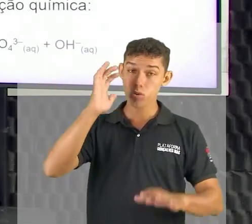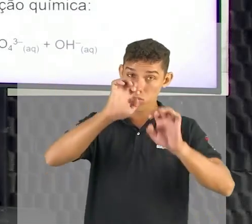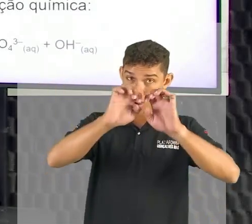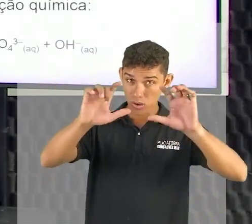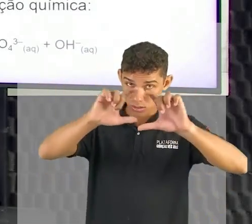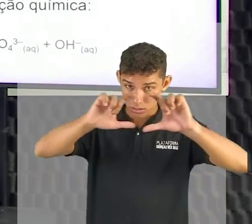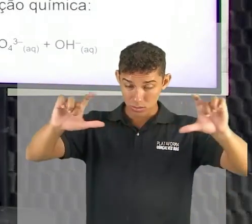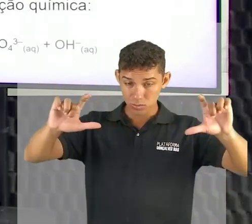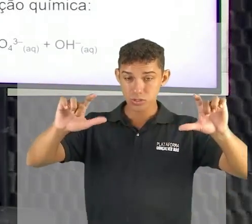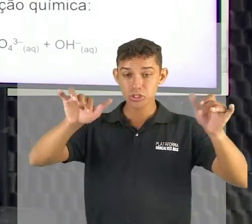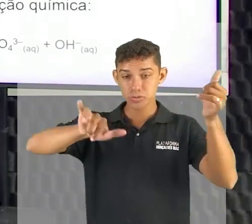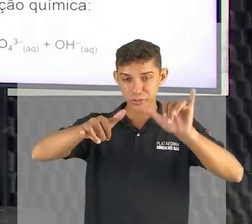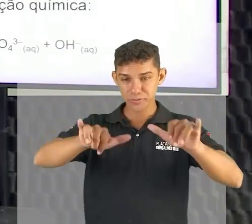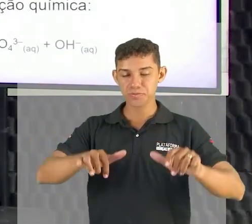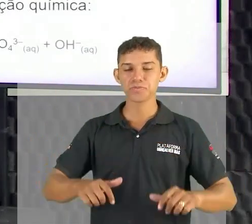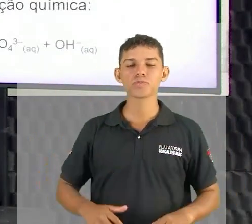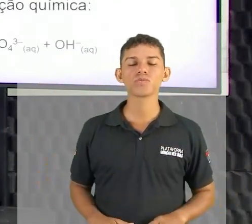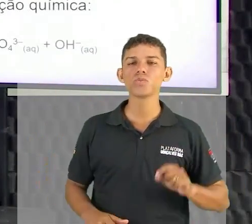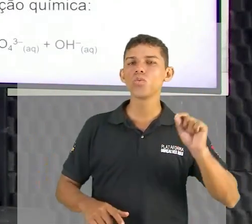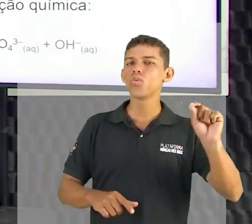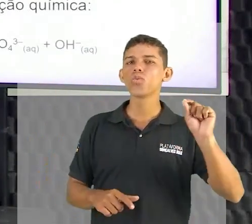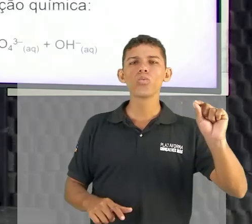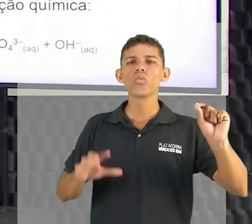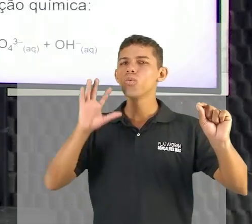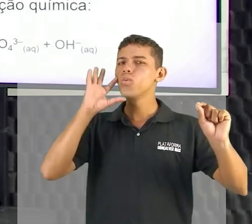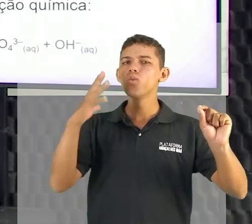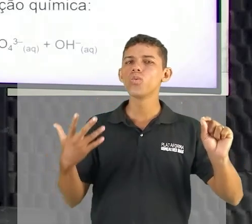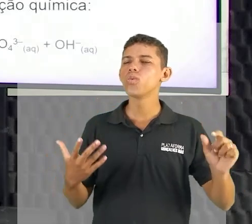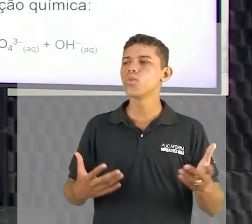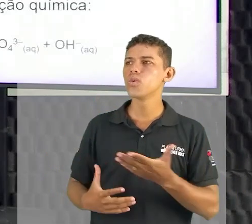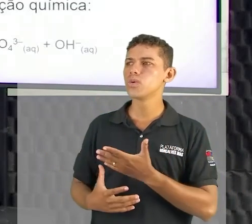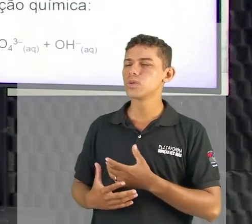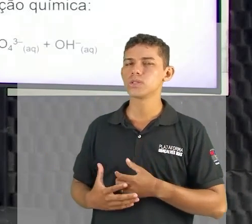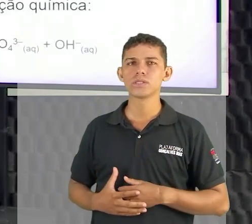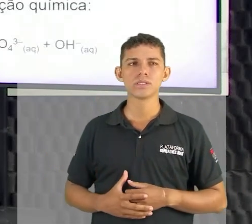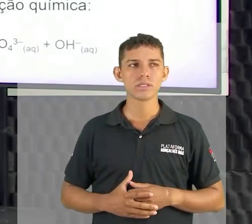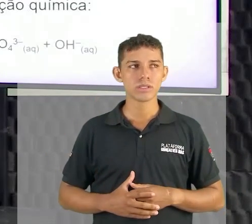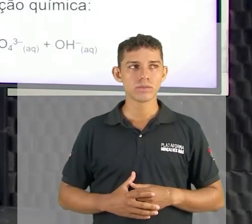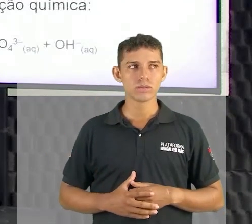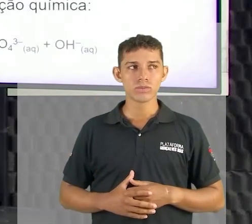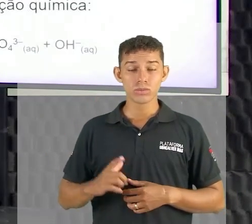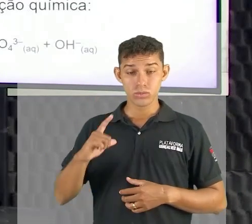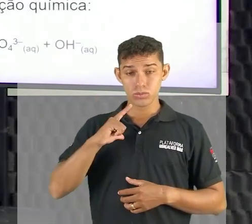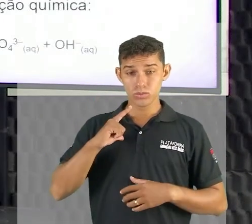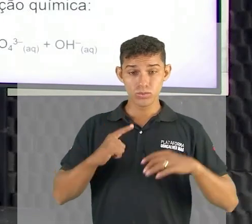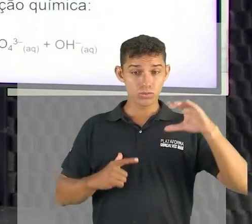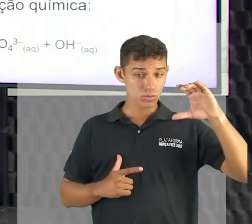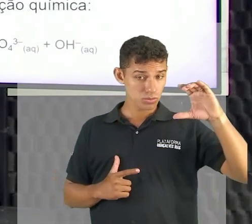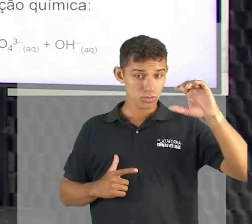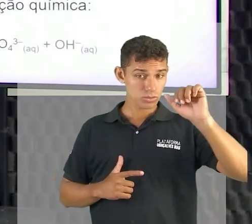química. Então o que acontece aqui, ó? Aqui eu tenho Ca5,